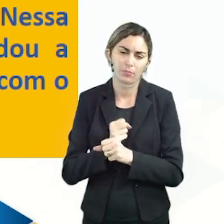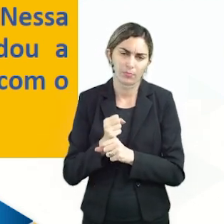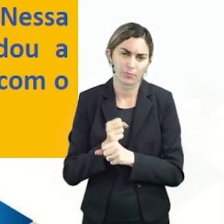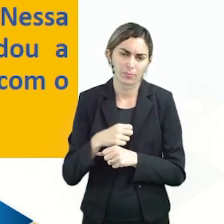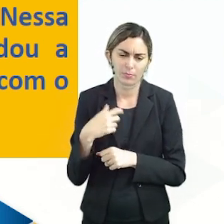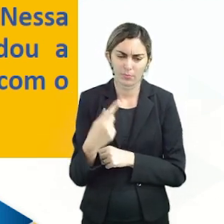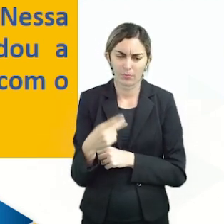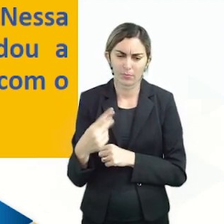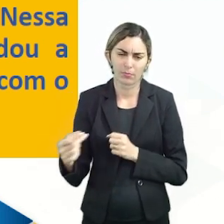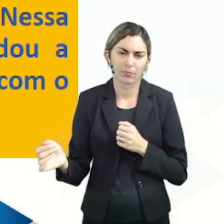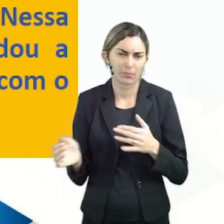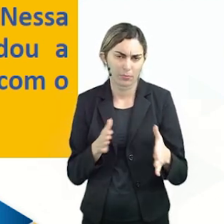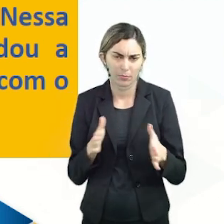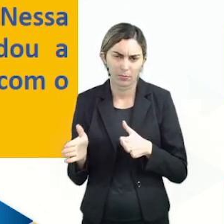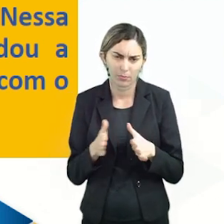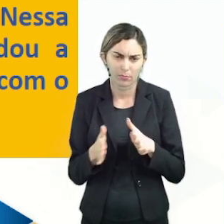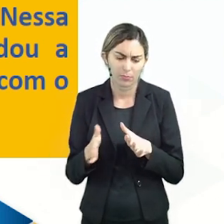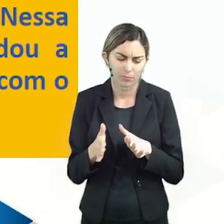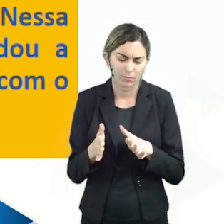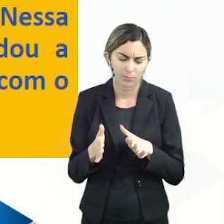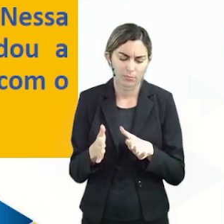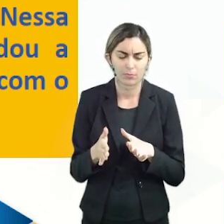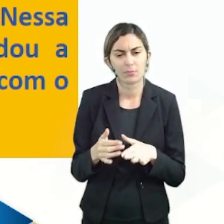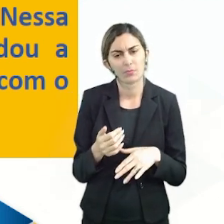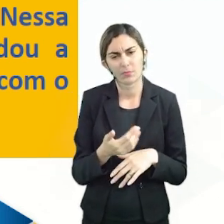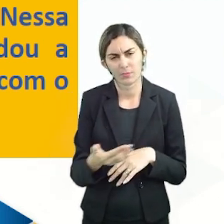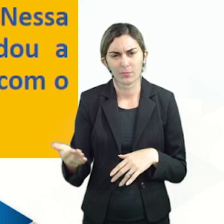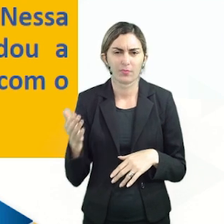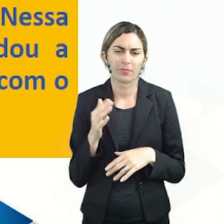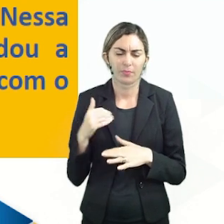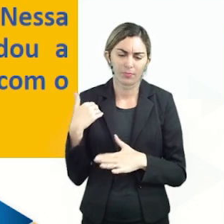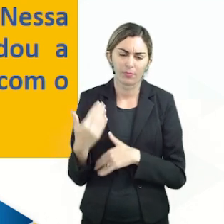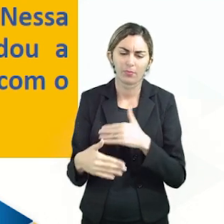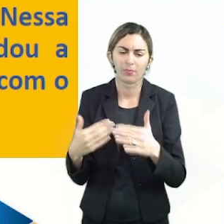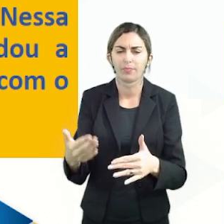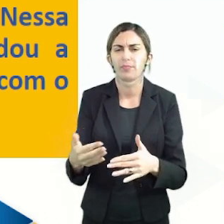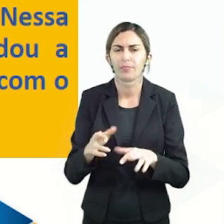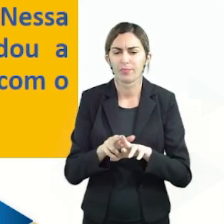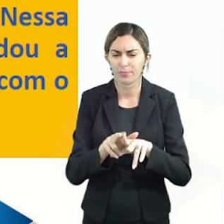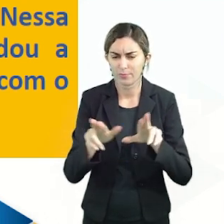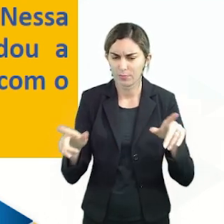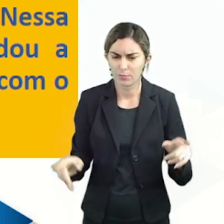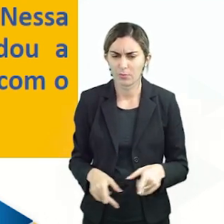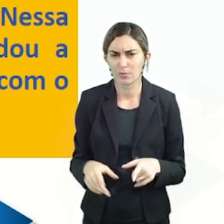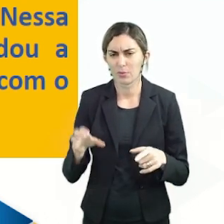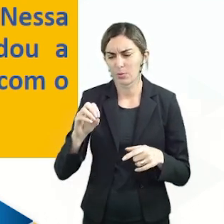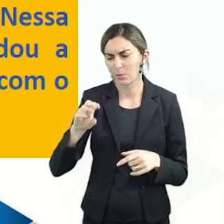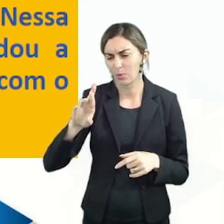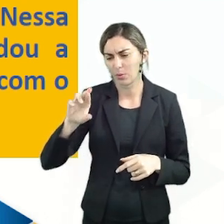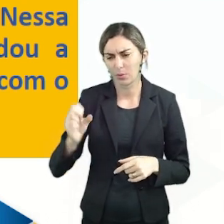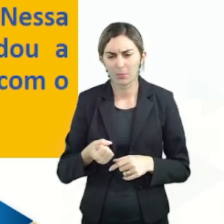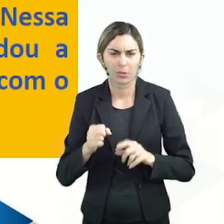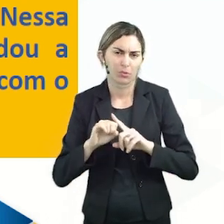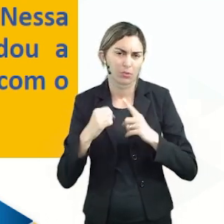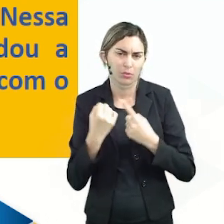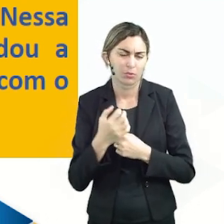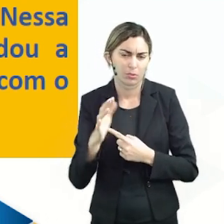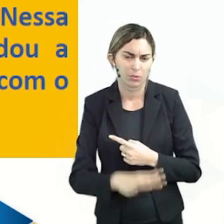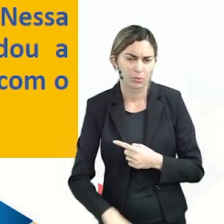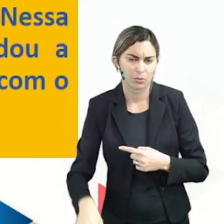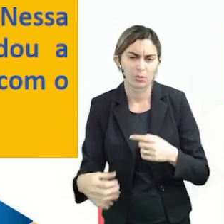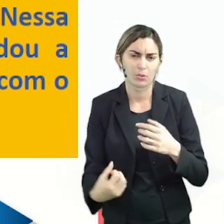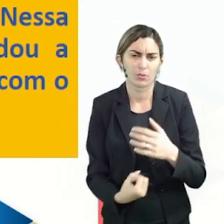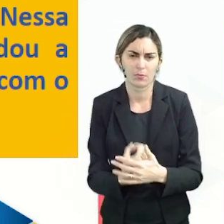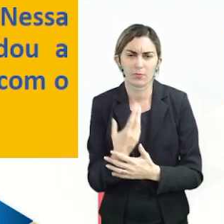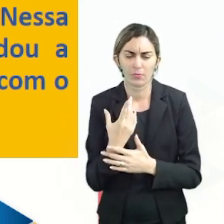anos. Nessa época, acompanhe, desenvolveu diversas obras sociais. Fundou